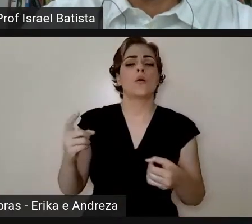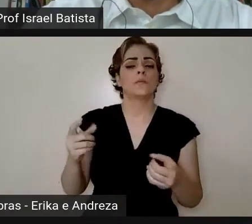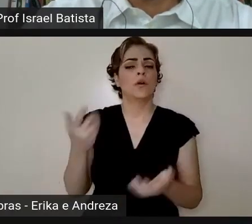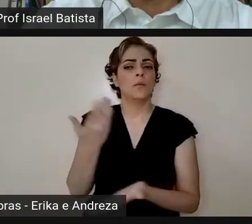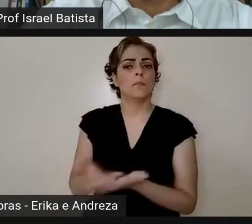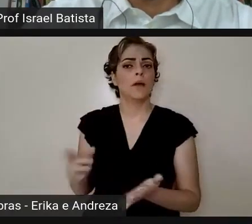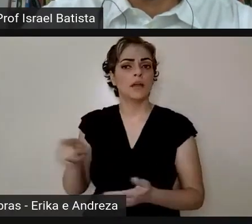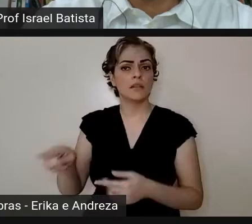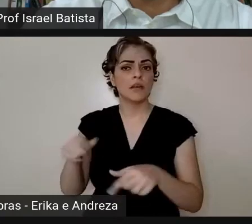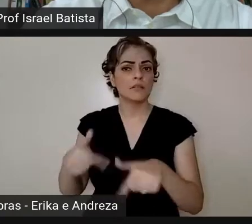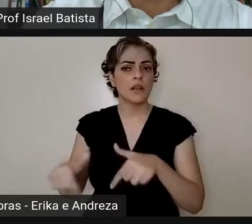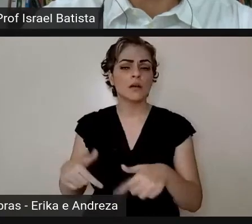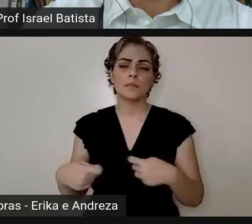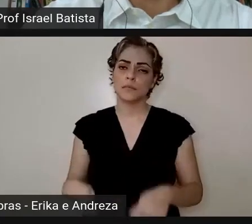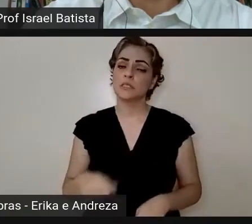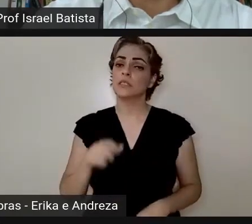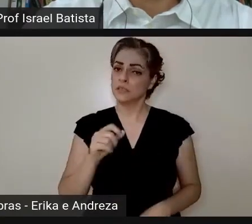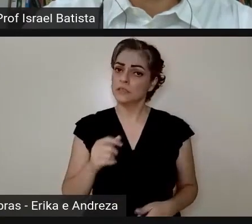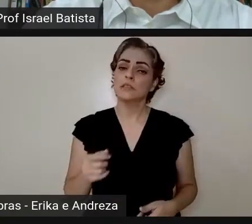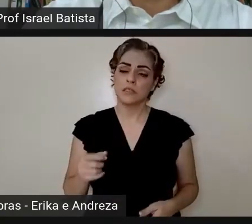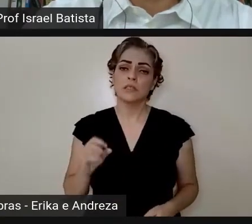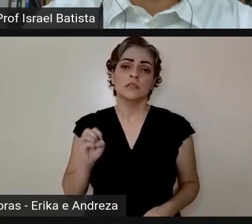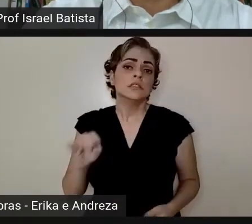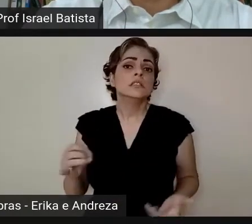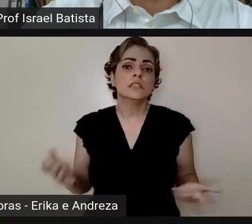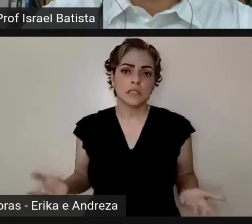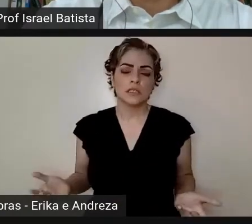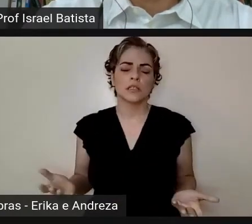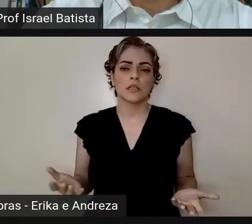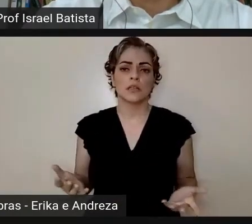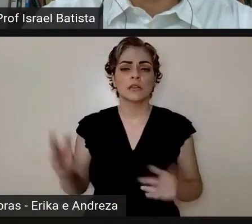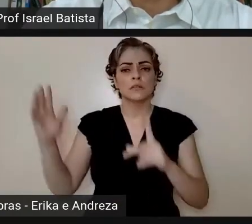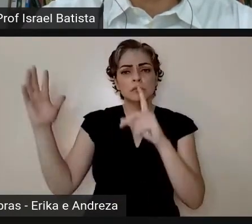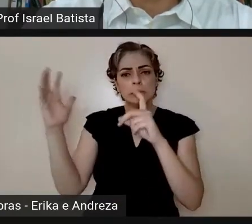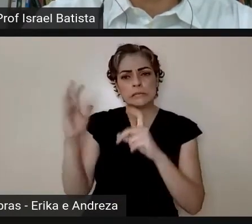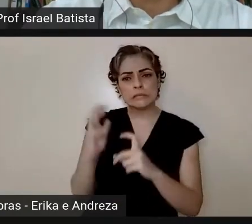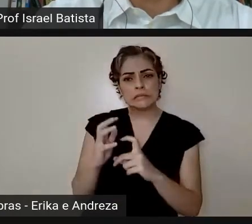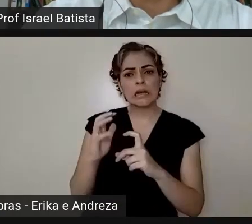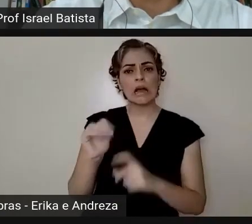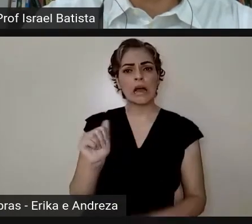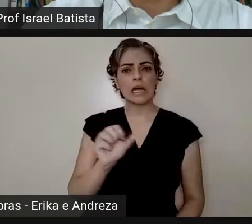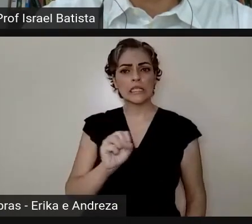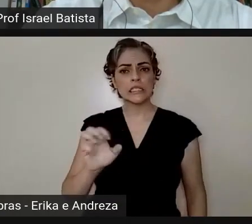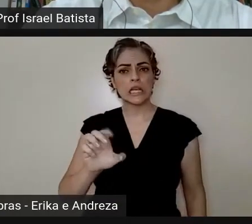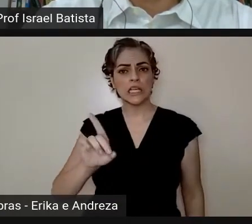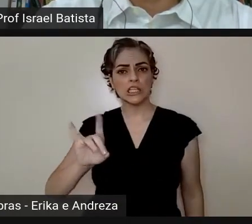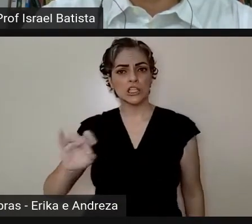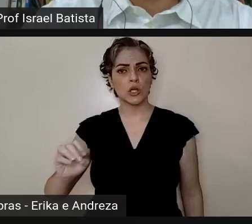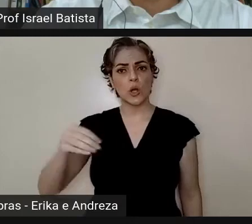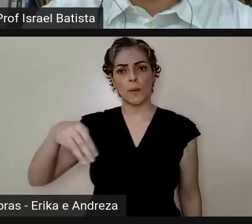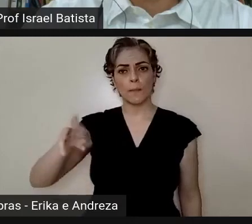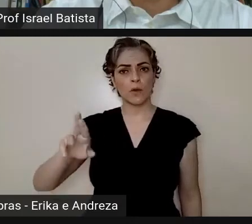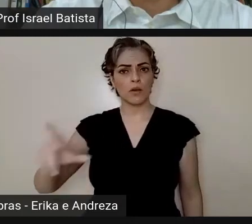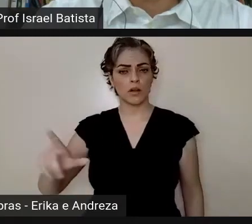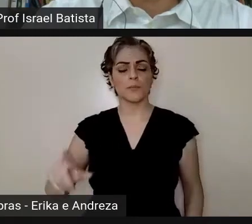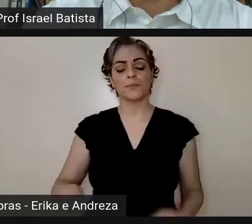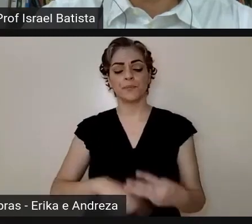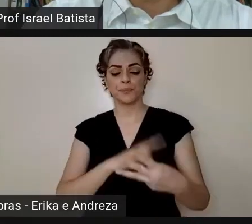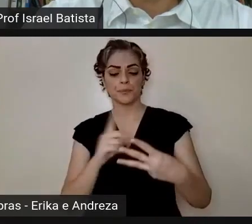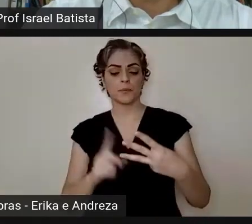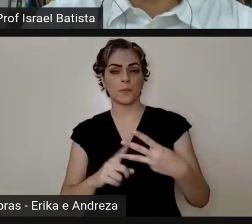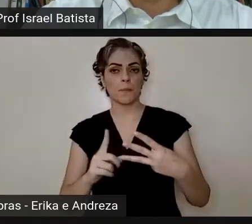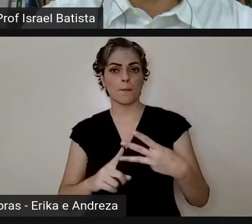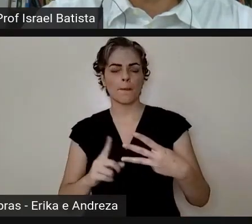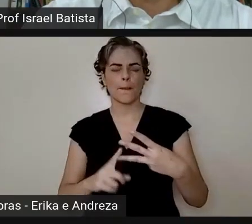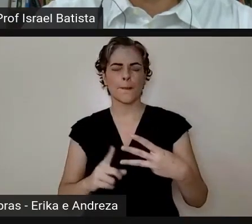inclusive membros de poder, quem faz assédio moral dentro do ambiente de trabalho. E a terceira previsão constitucional para a perda